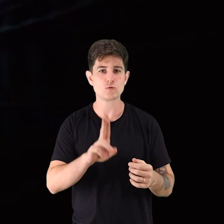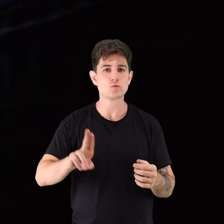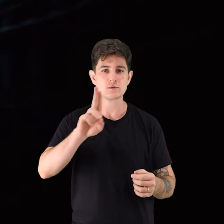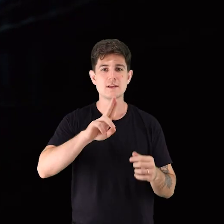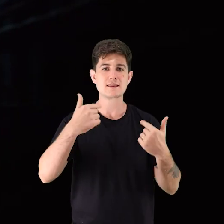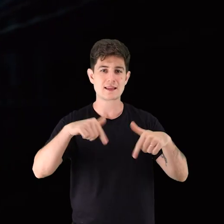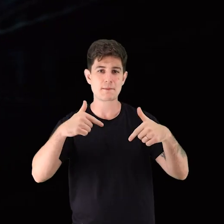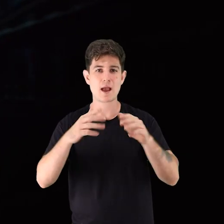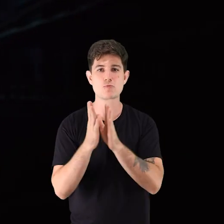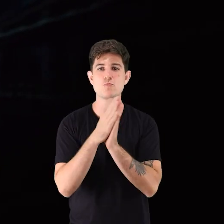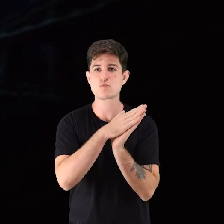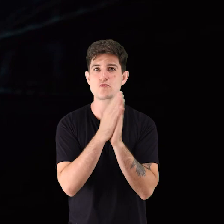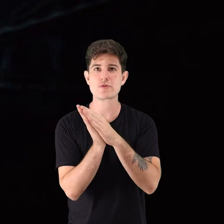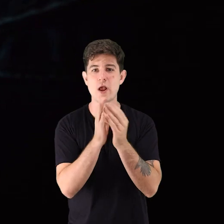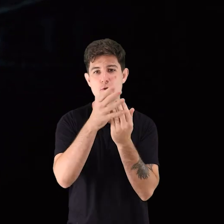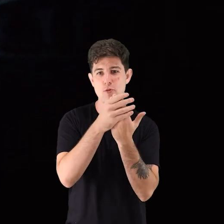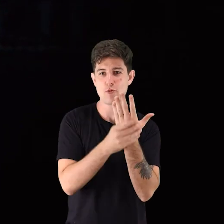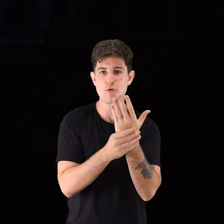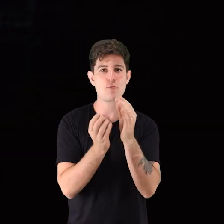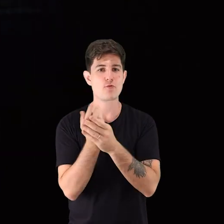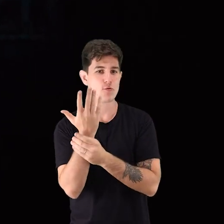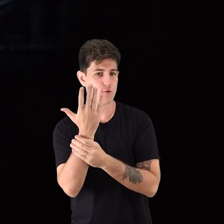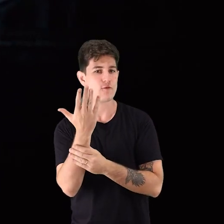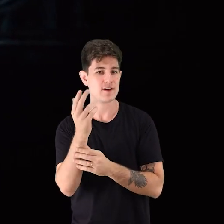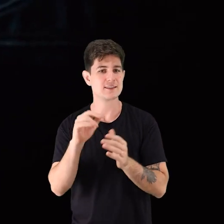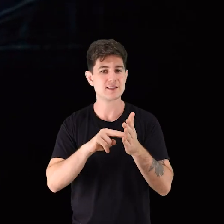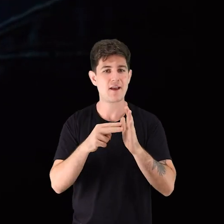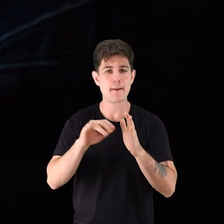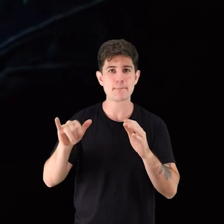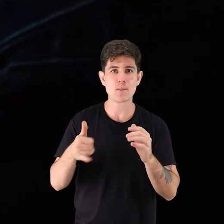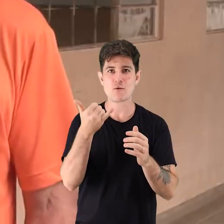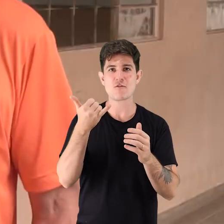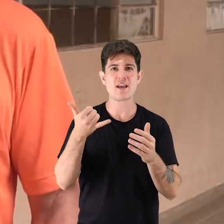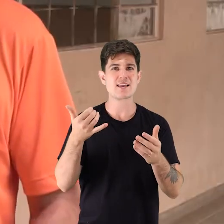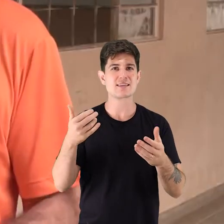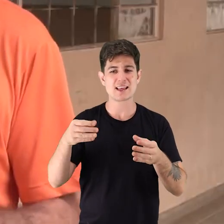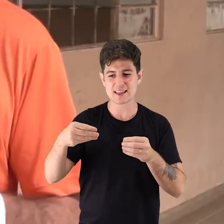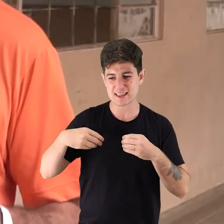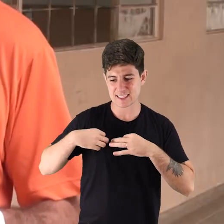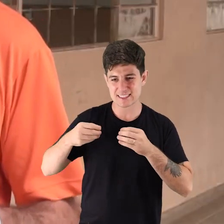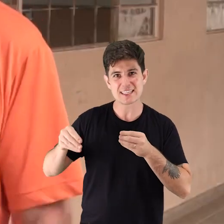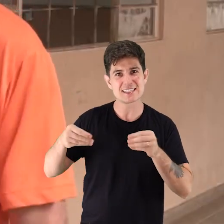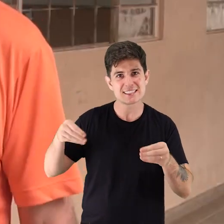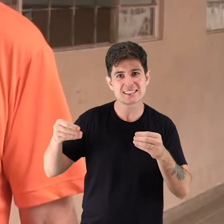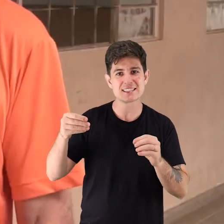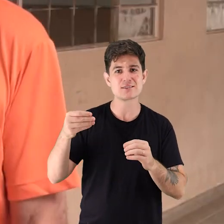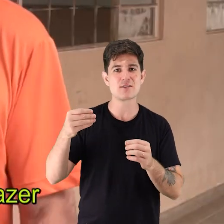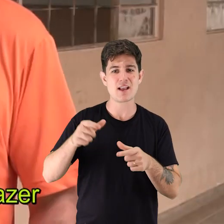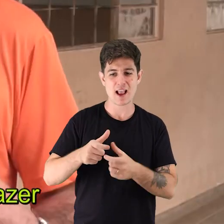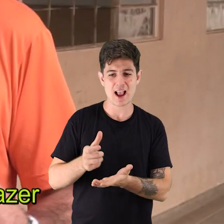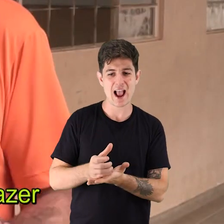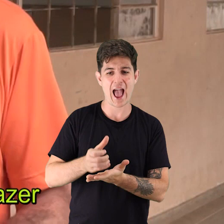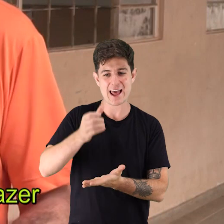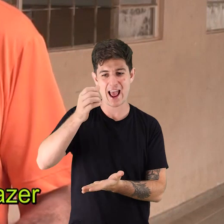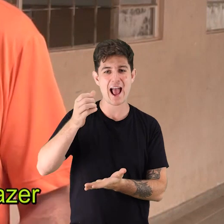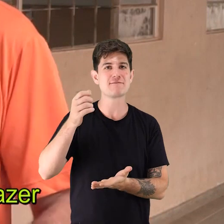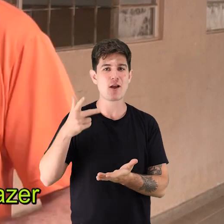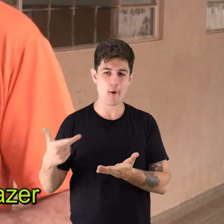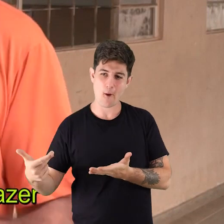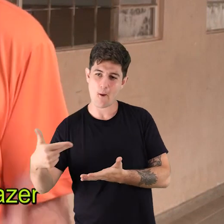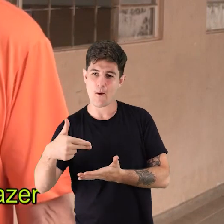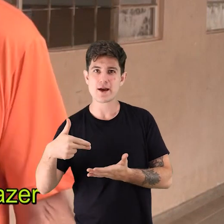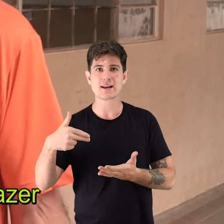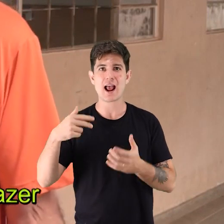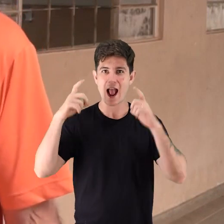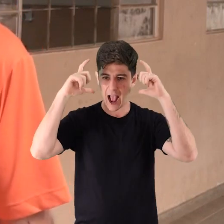Hoje estamos trabalhando os bonecos de luva, dando início, que é um conceito da gente aproveitar tecido, aproveitar garrafinhas,